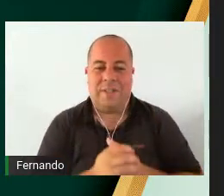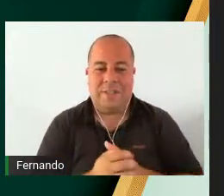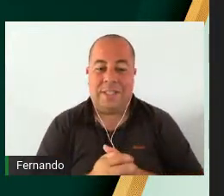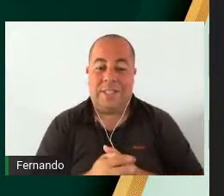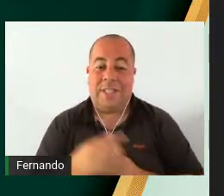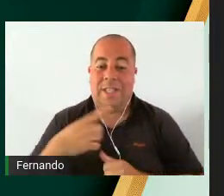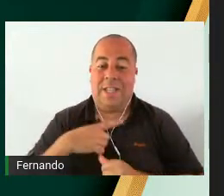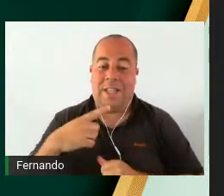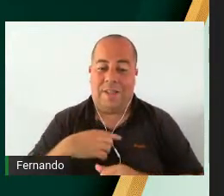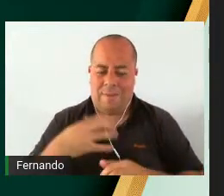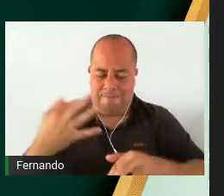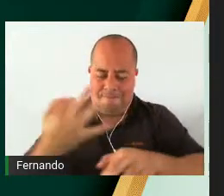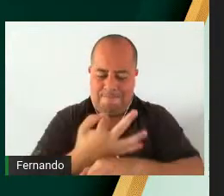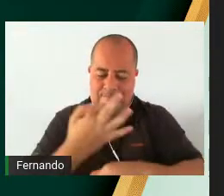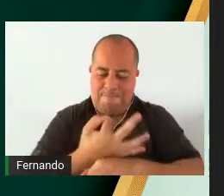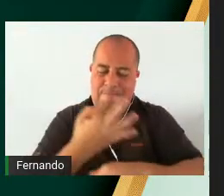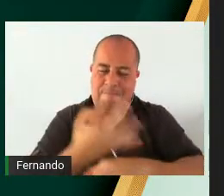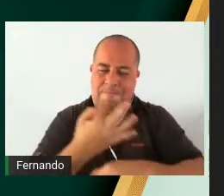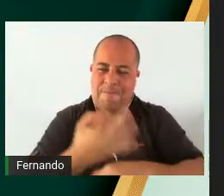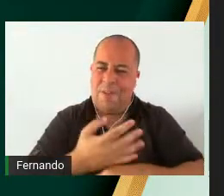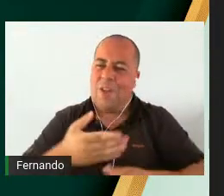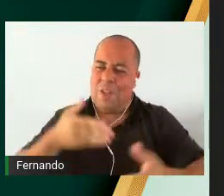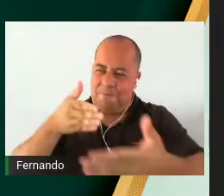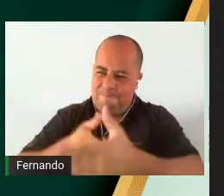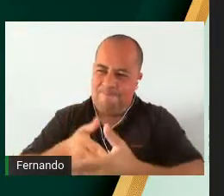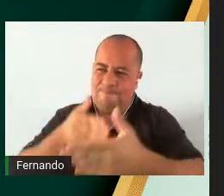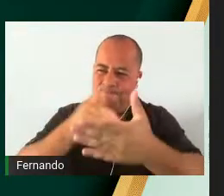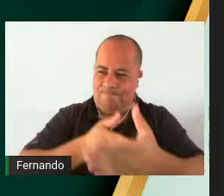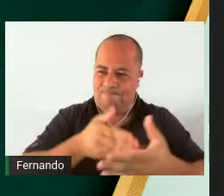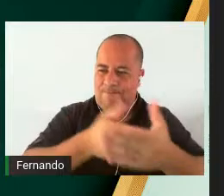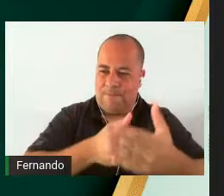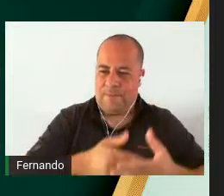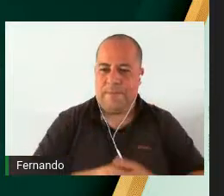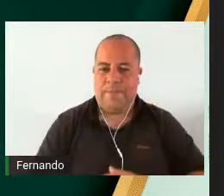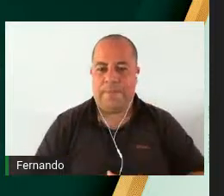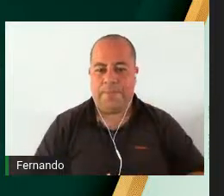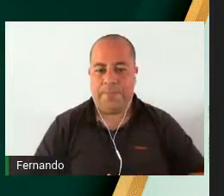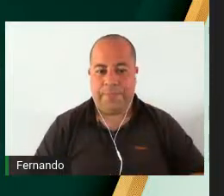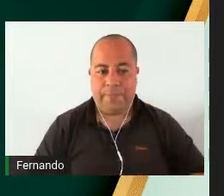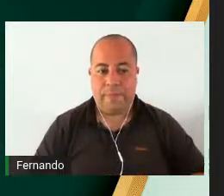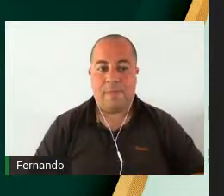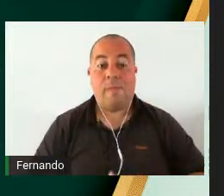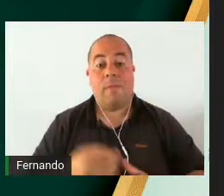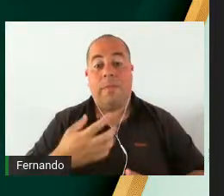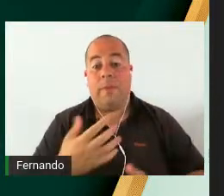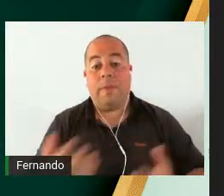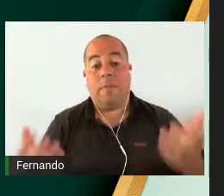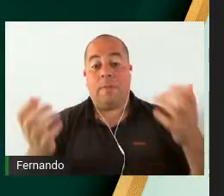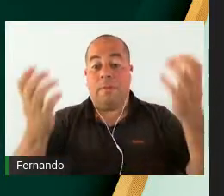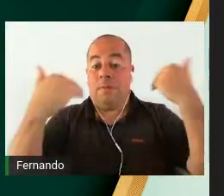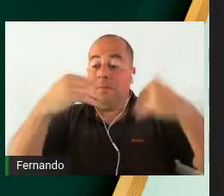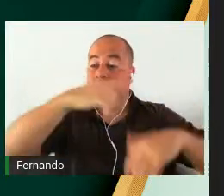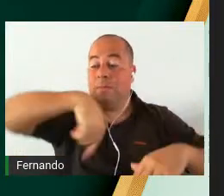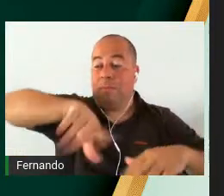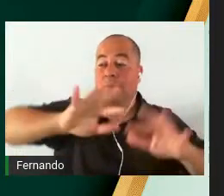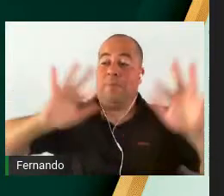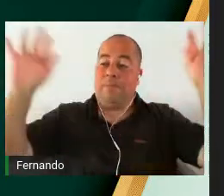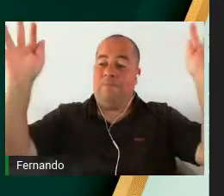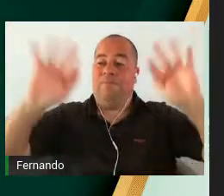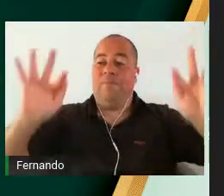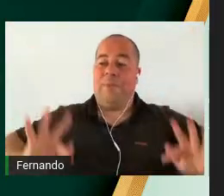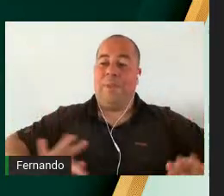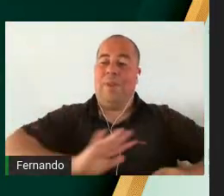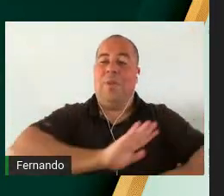na superação de cada um dos obstáculos que viveram aqui. E somos felizes por fazermos parte dessa